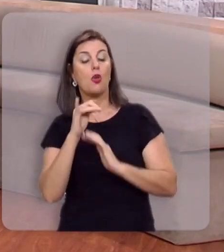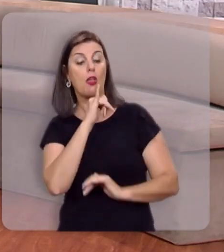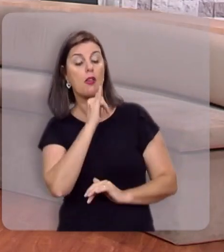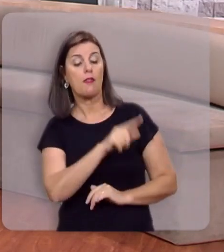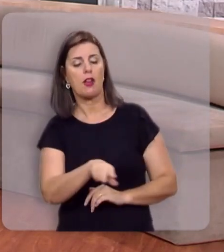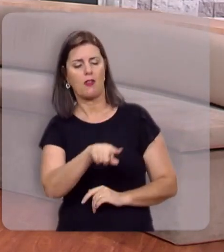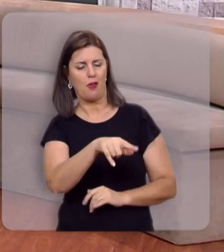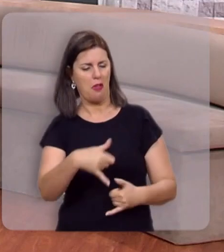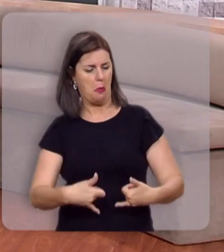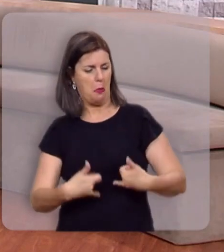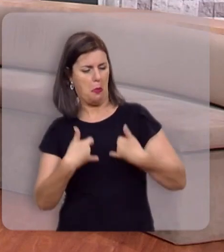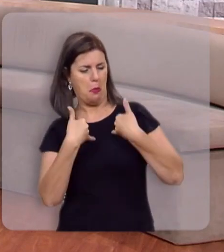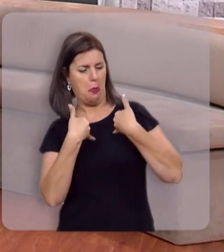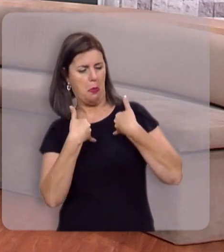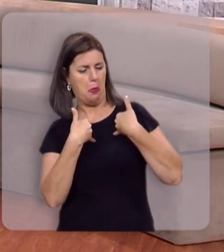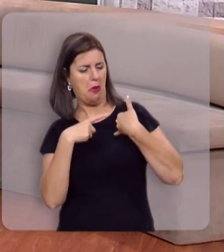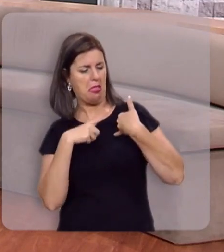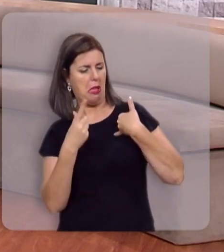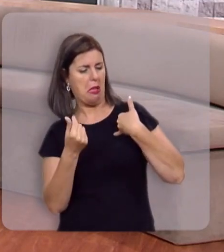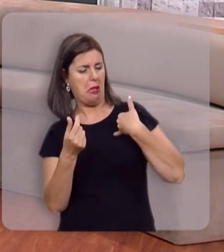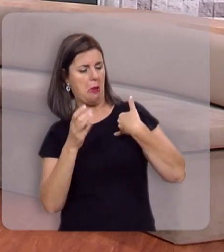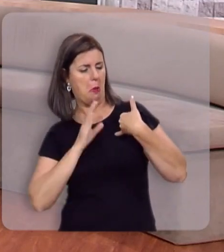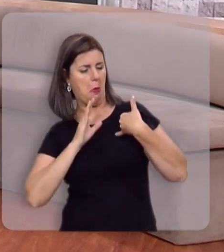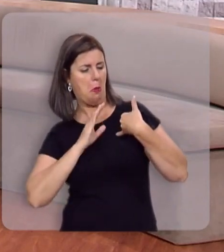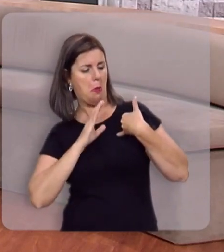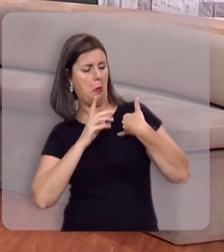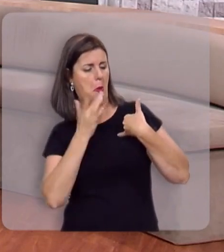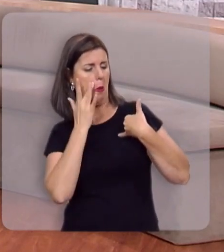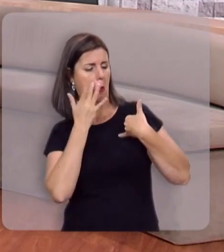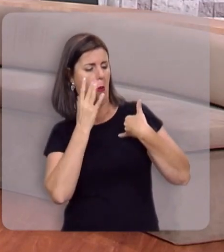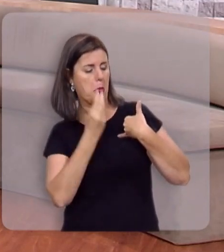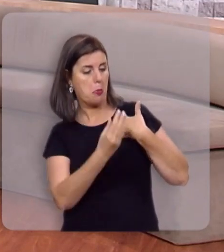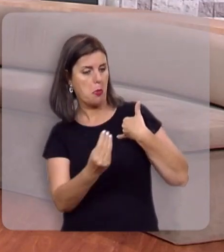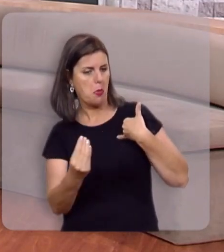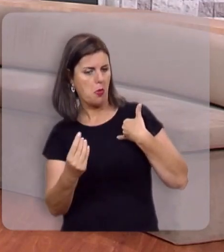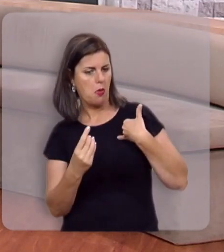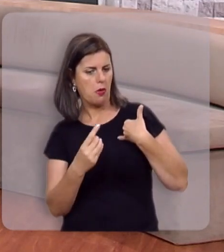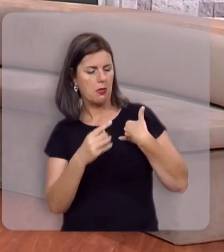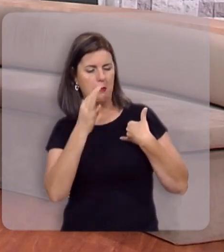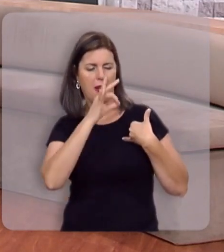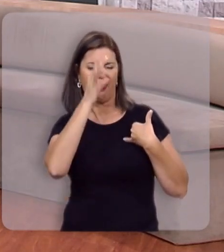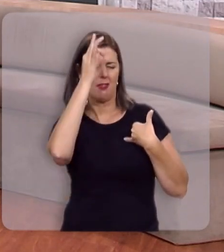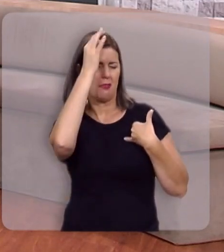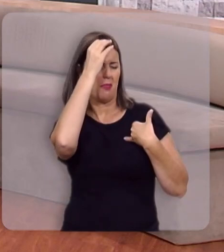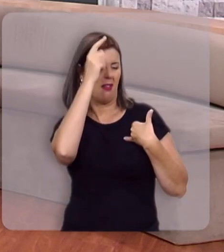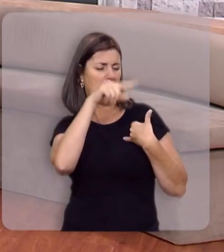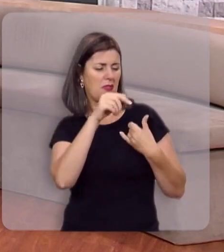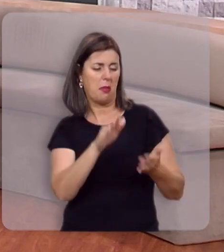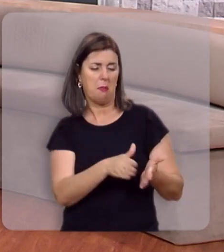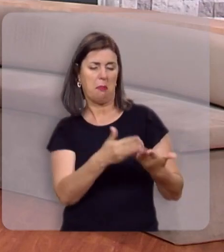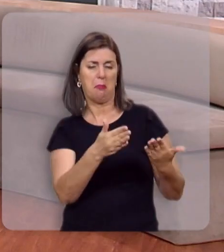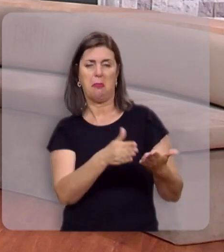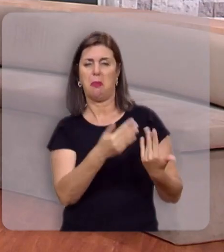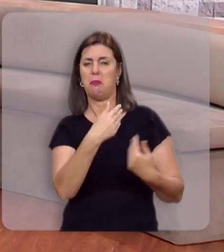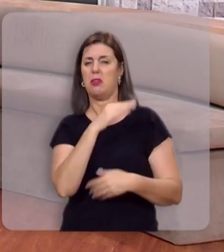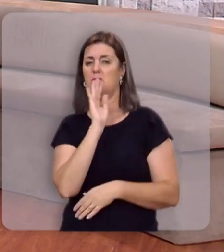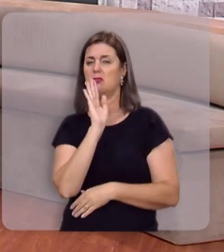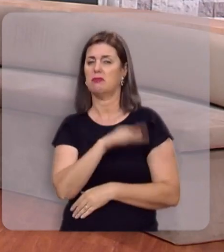dizendo o seguinte: vocês se orgulham da riqueza, do ouro que vocês têm, mas espiritualmente vocês estão